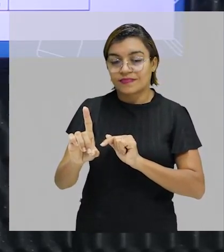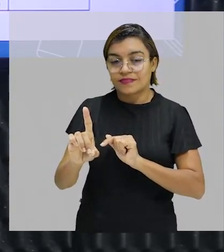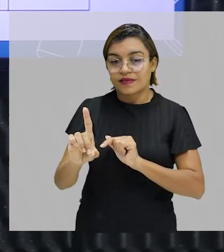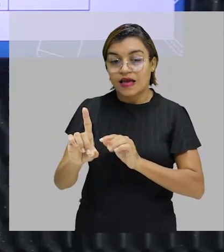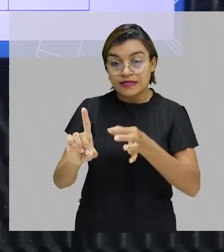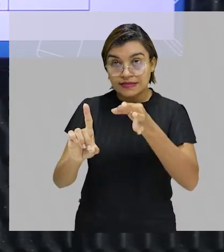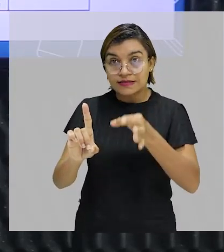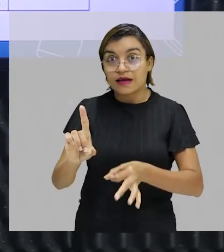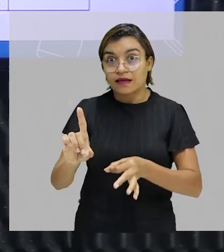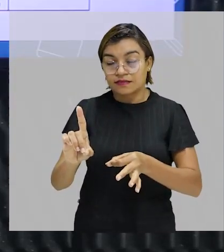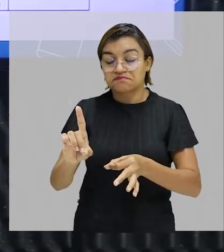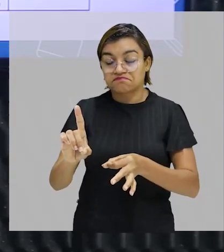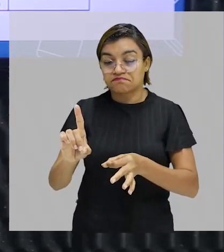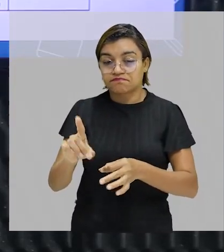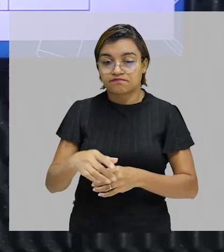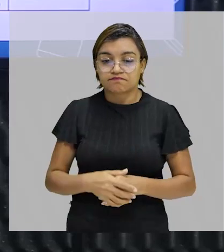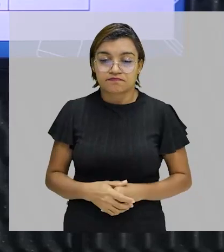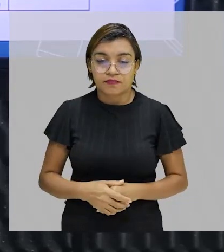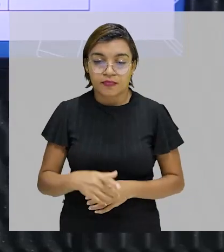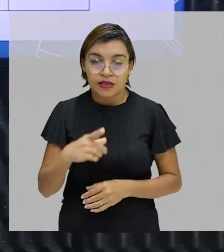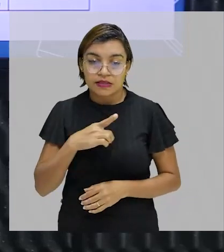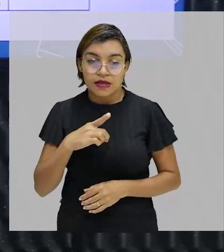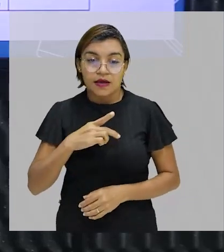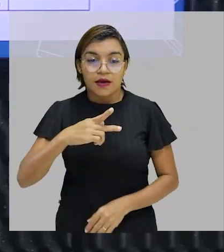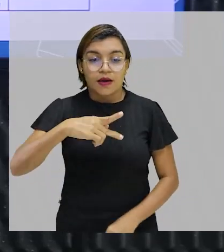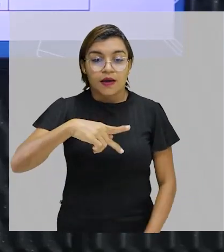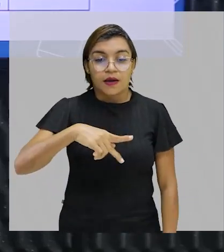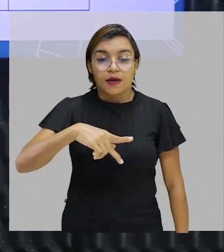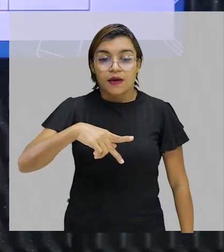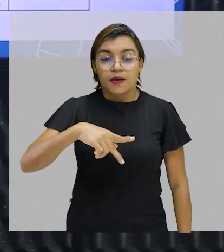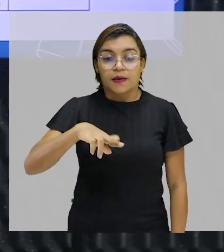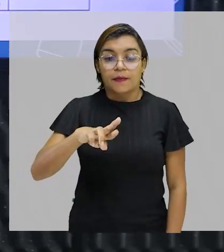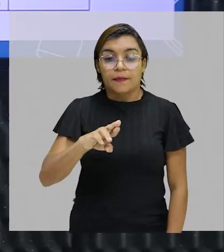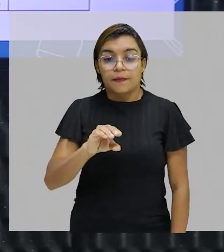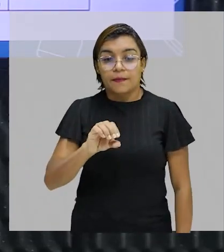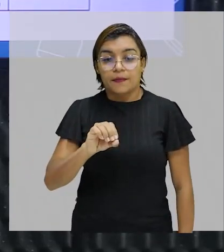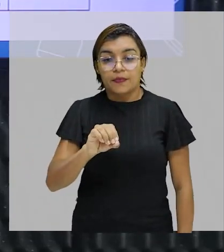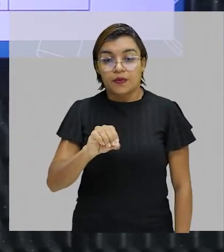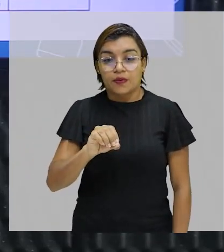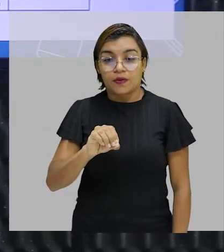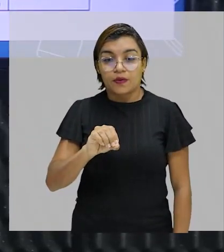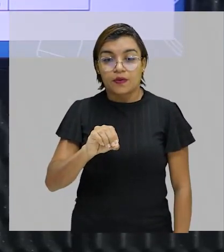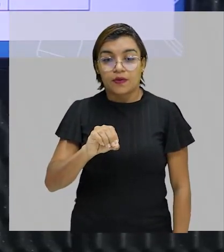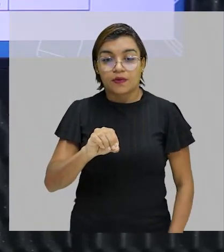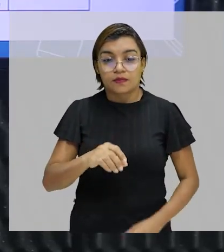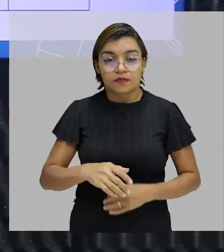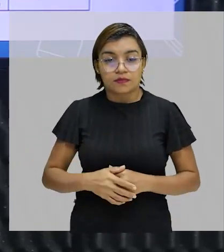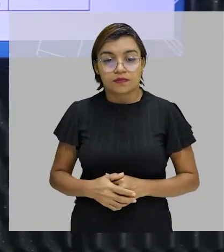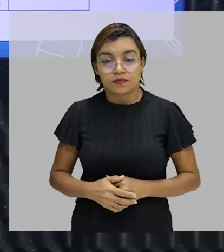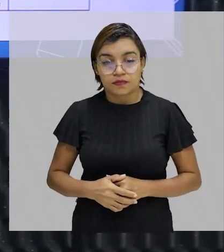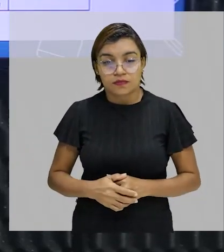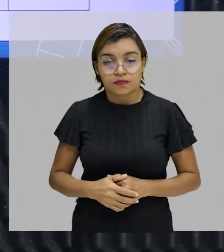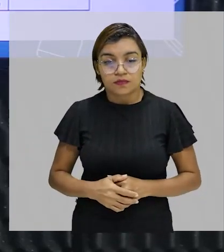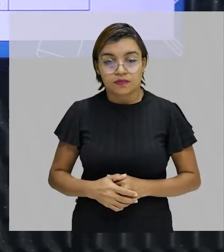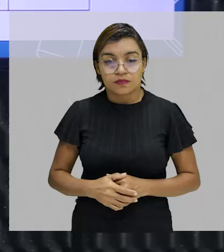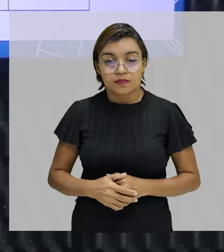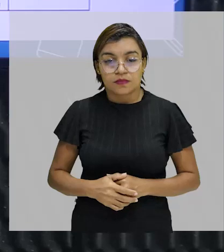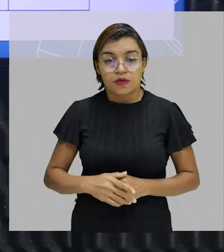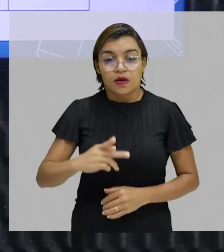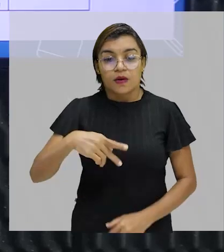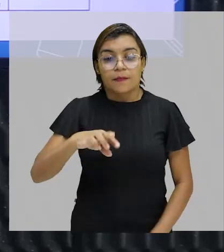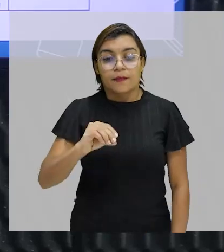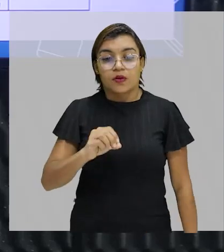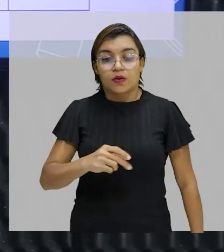tá? Então, eu vou ter, ó, como propileno, a substância classificada como Y, é o